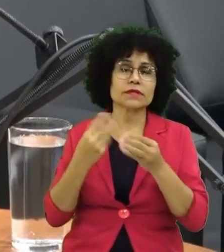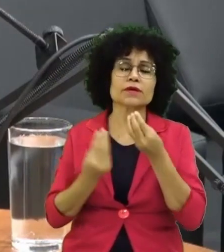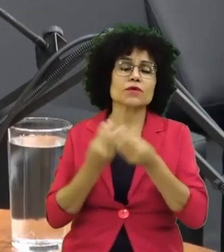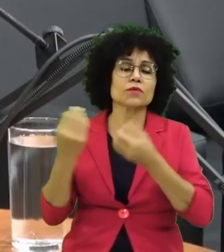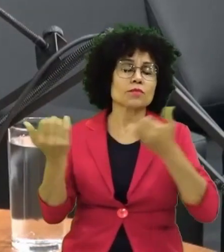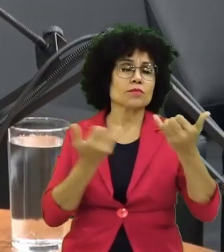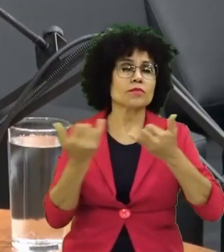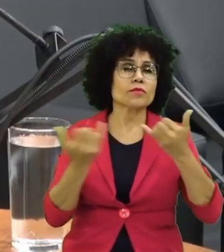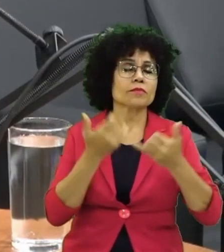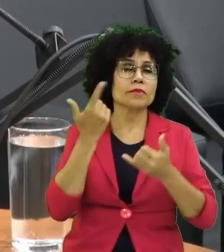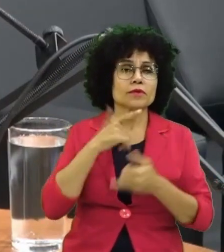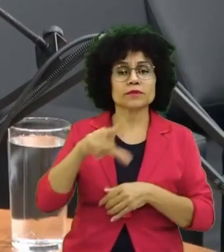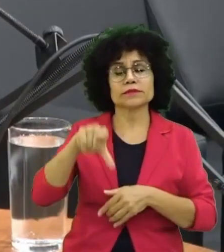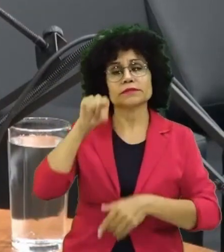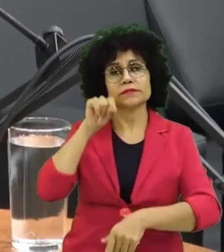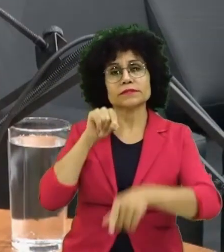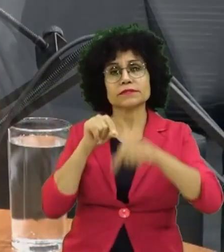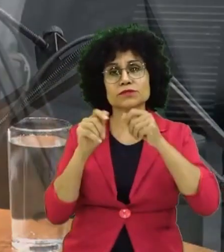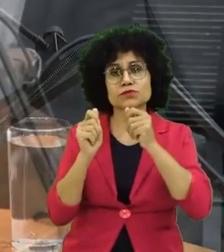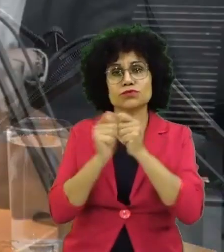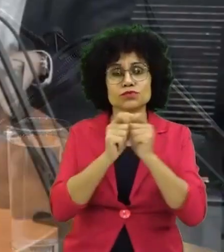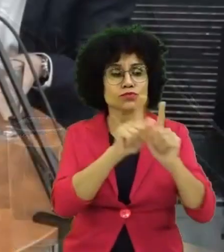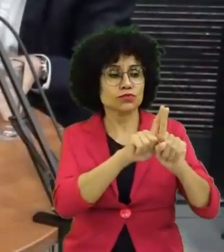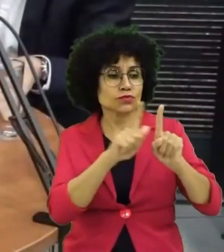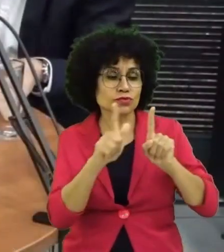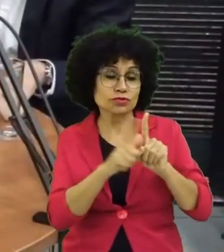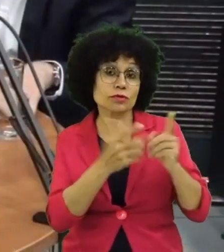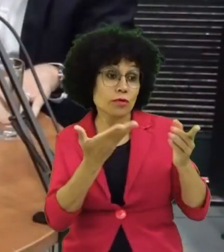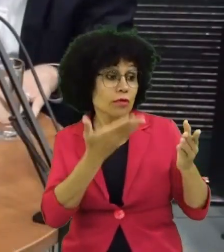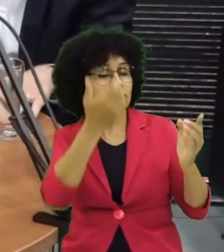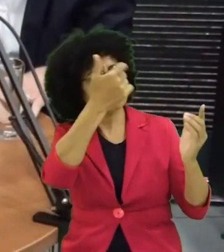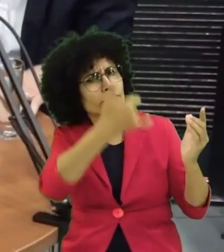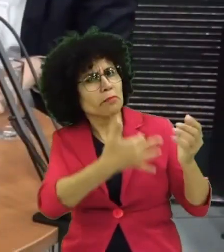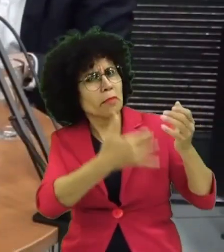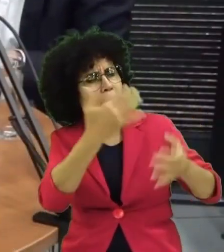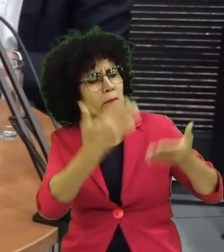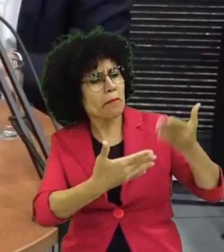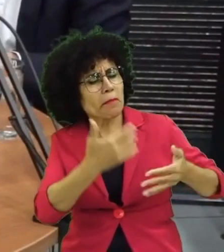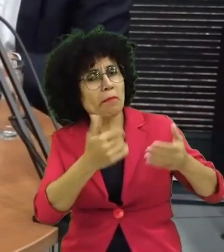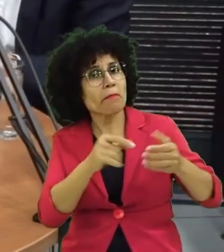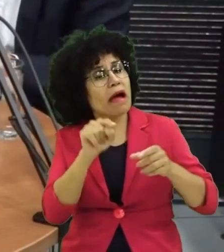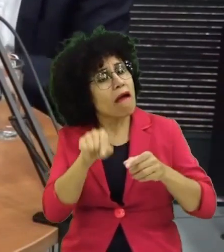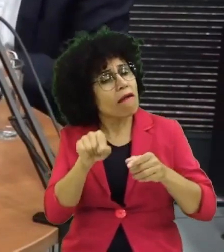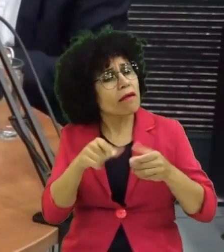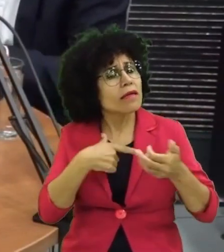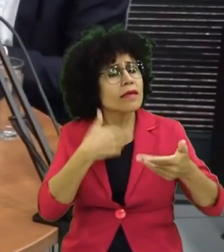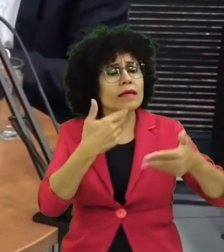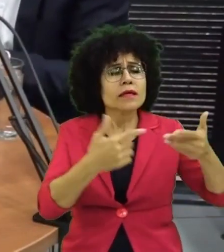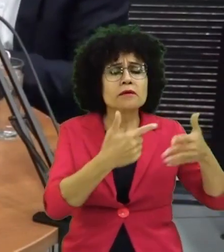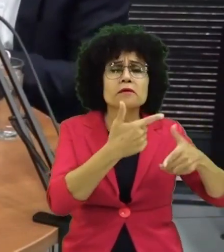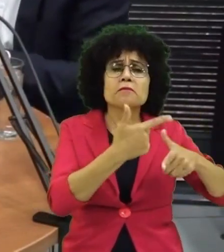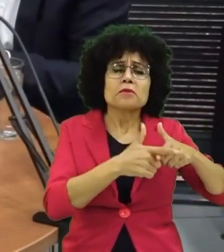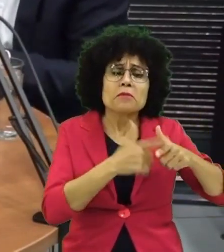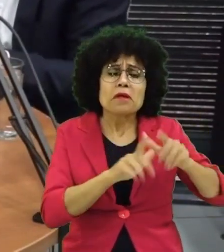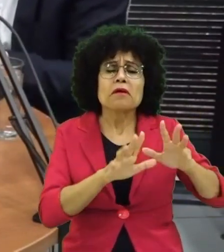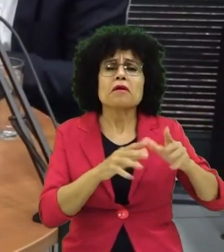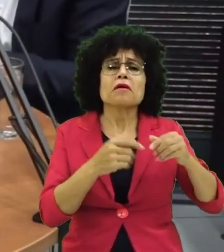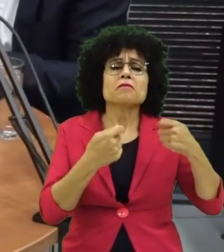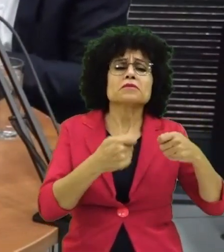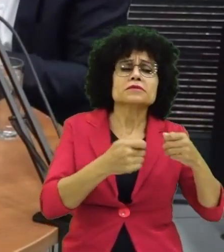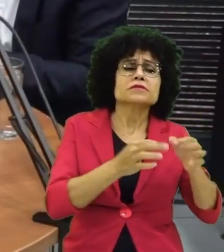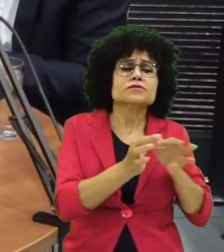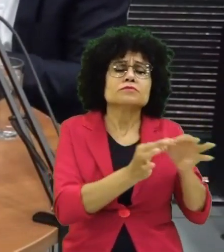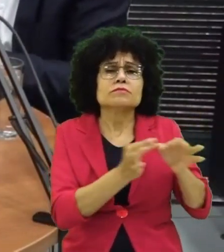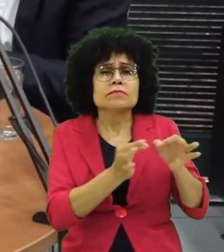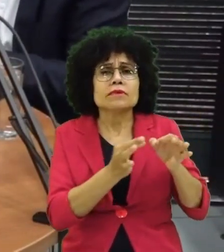essas informações para tomada de decisões junto com o gestor. Olha, gestor, a situação aqui é calamitosa, vamos estabelecer um plano para enfrentar essa